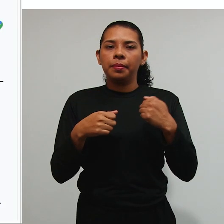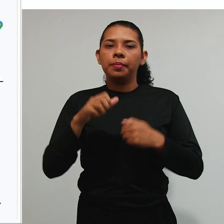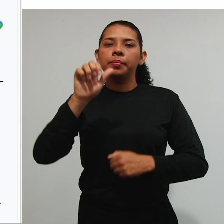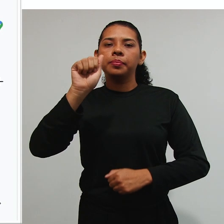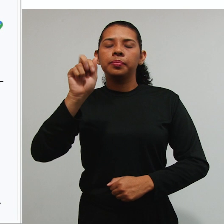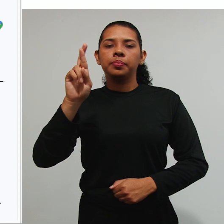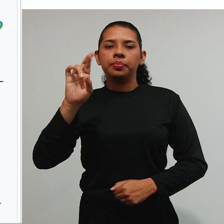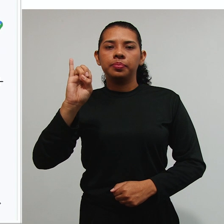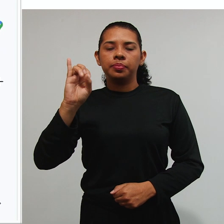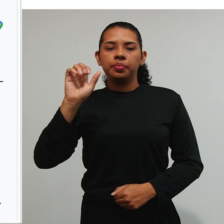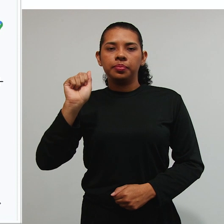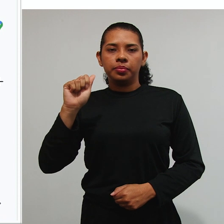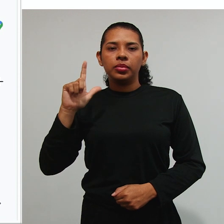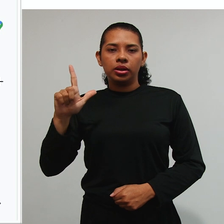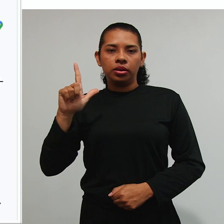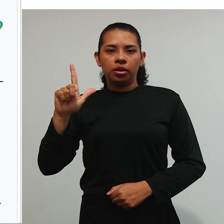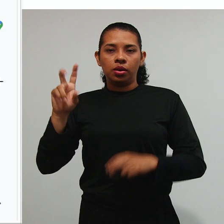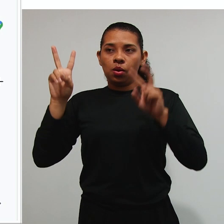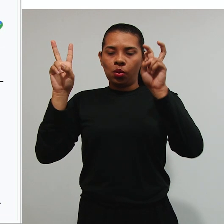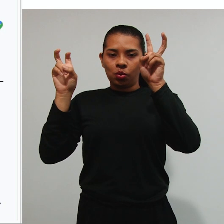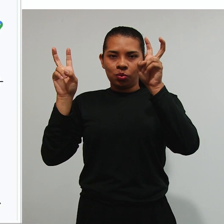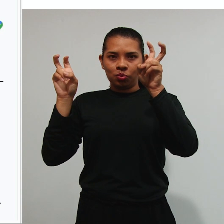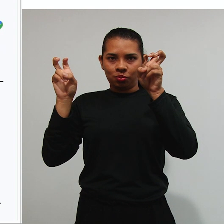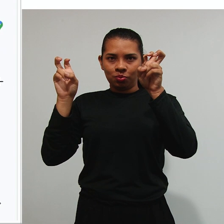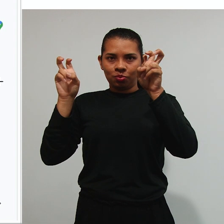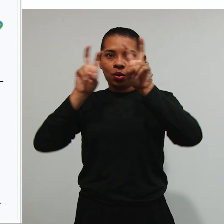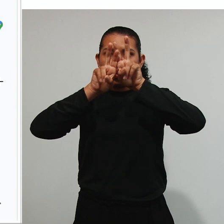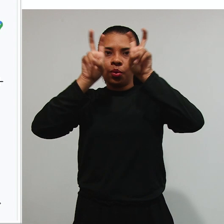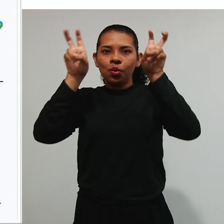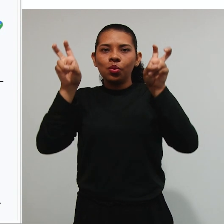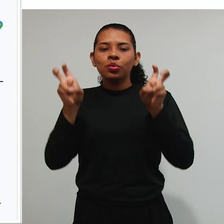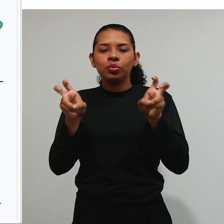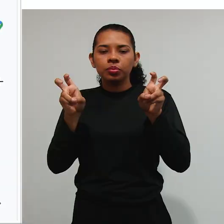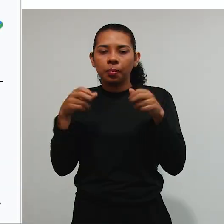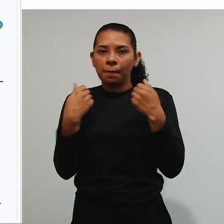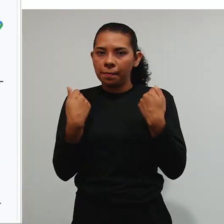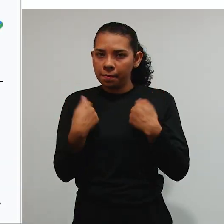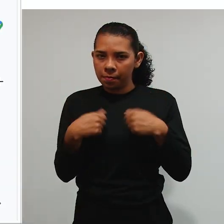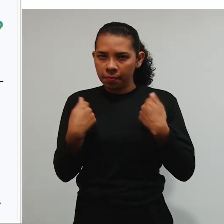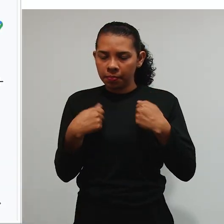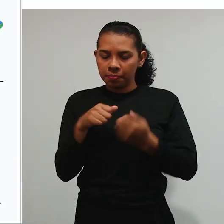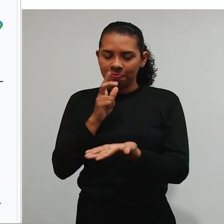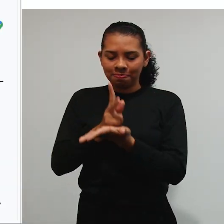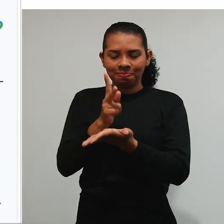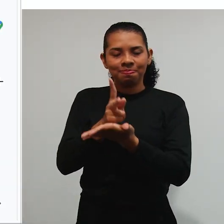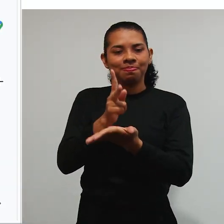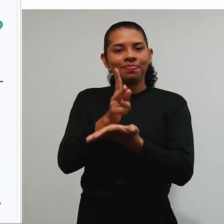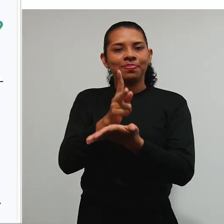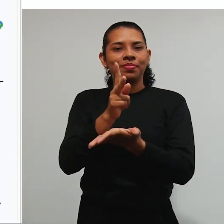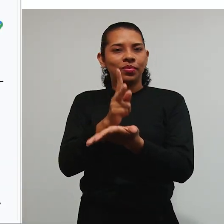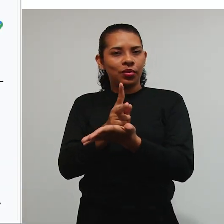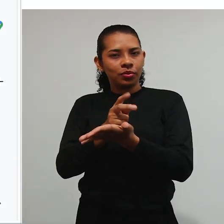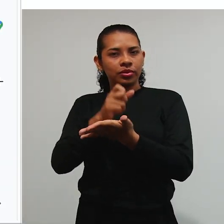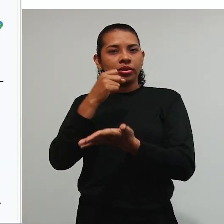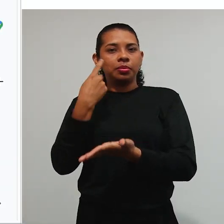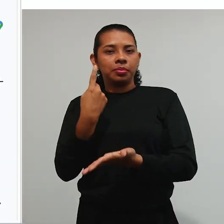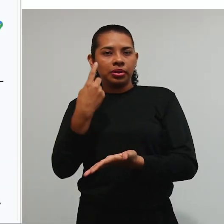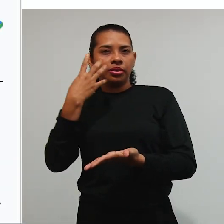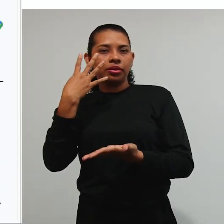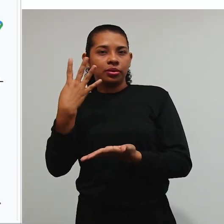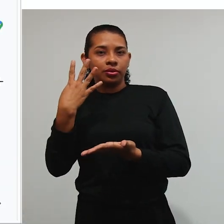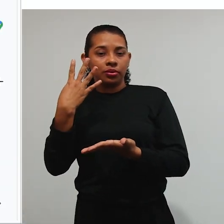14, tá? Então, títulos são sempre em 14. E o alinhamento